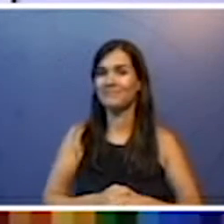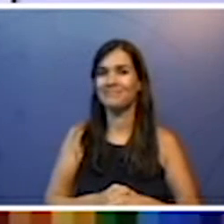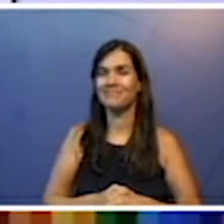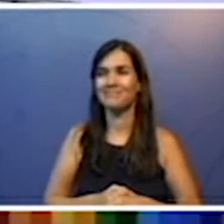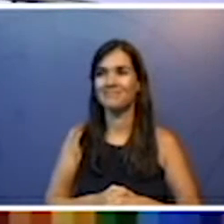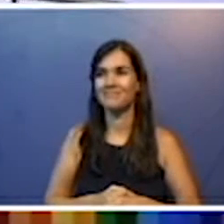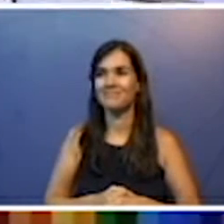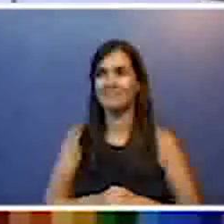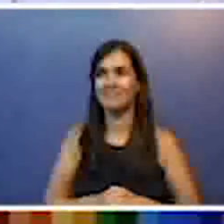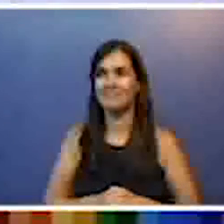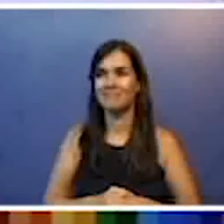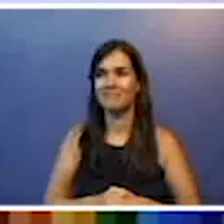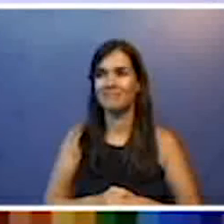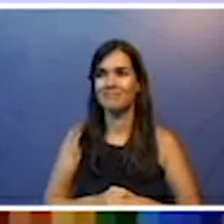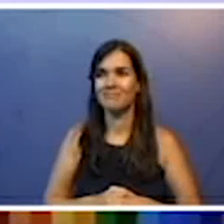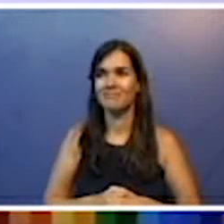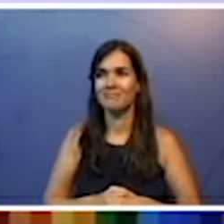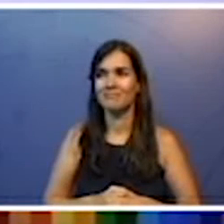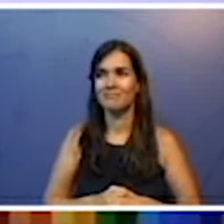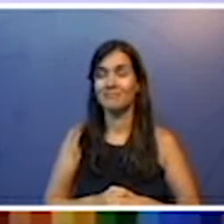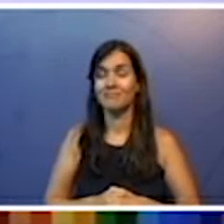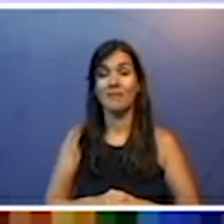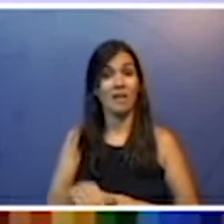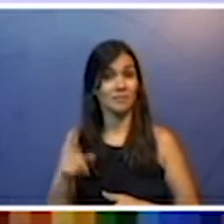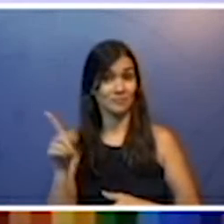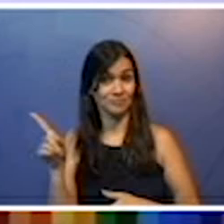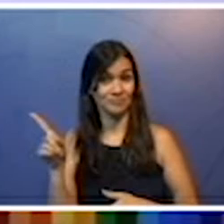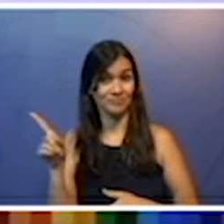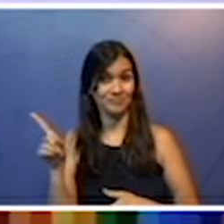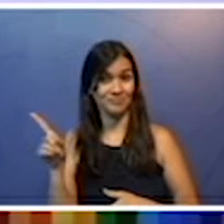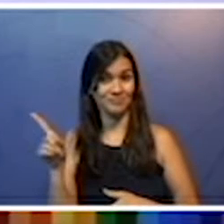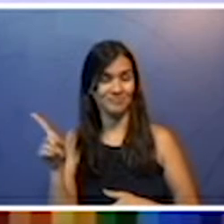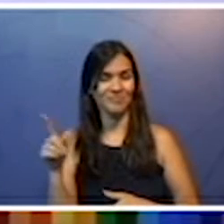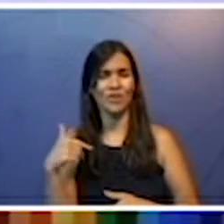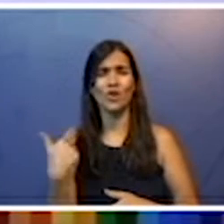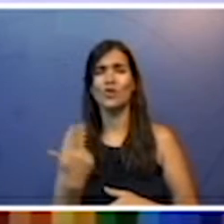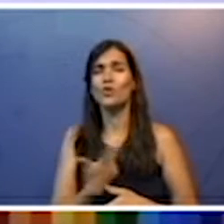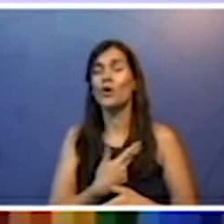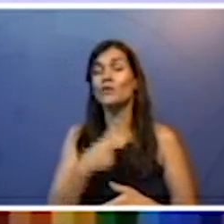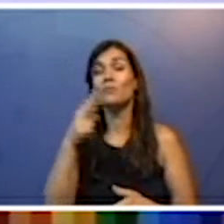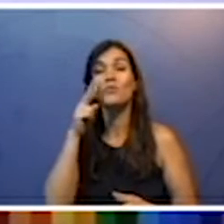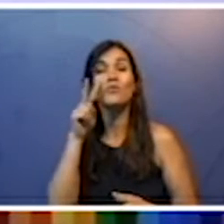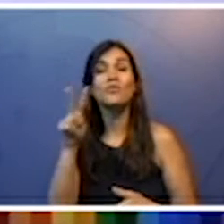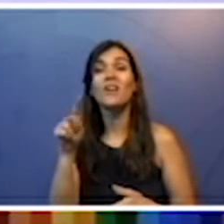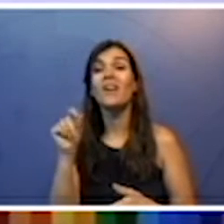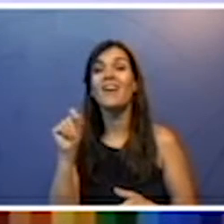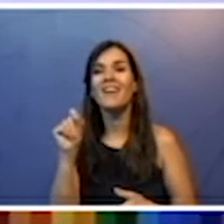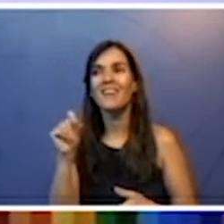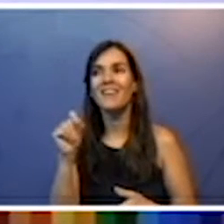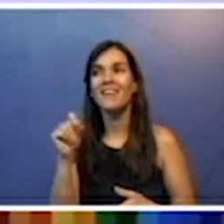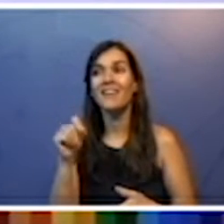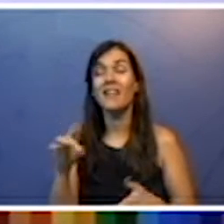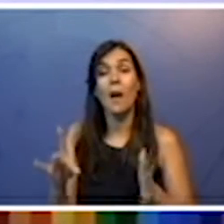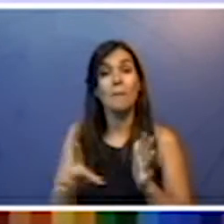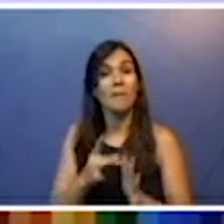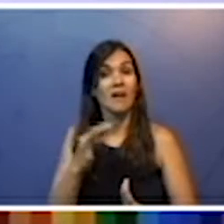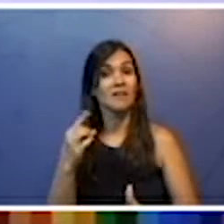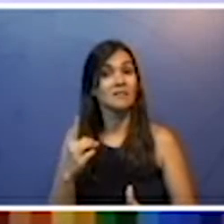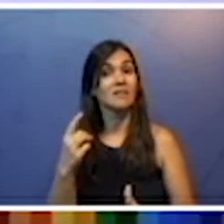seguir, tá? Aqui nós vamos explorar, na página